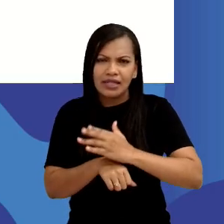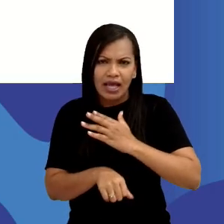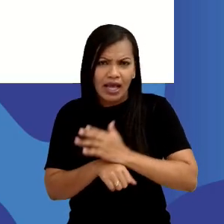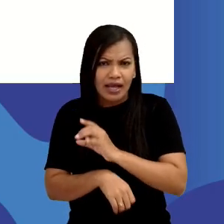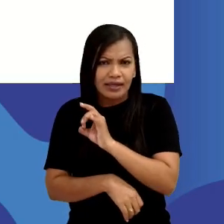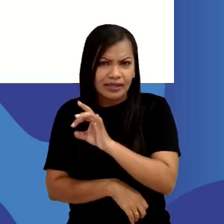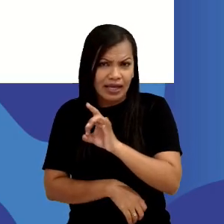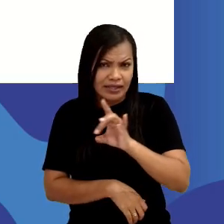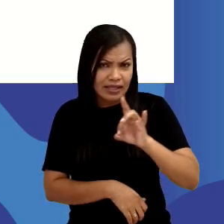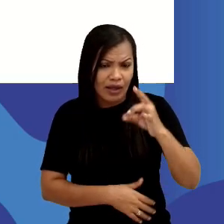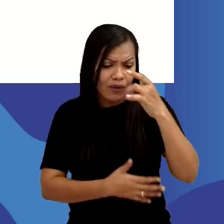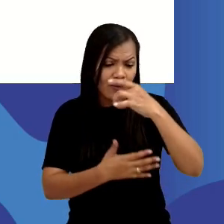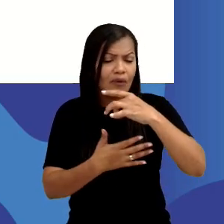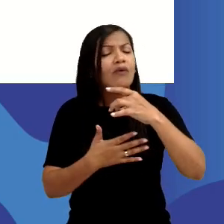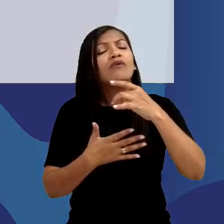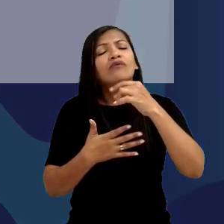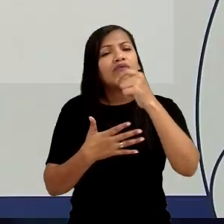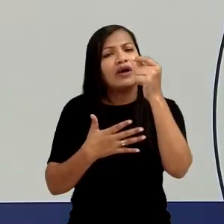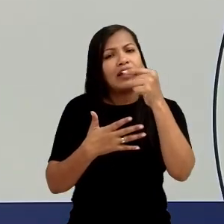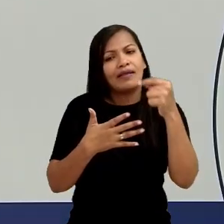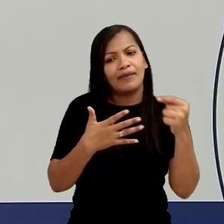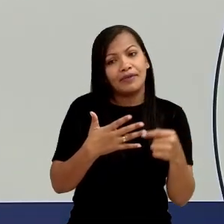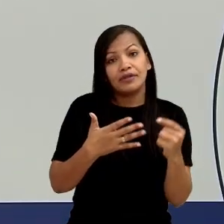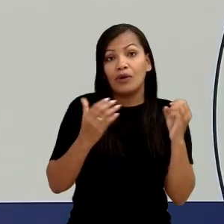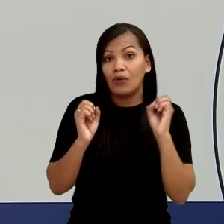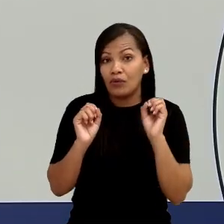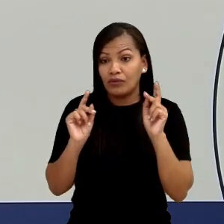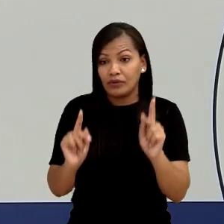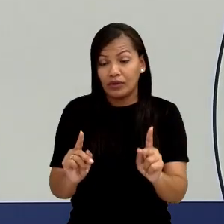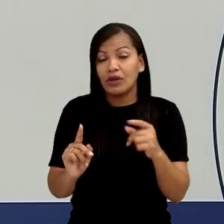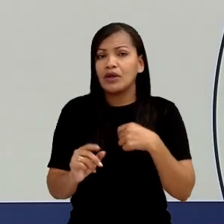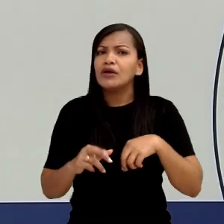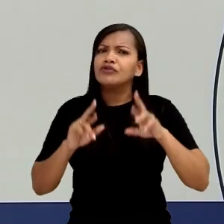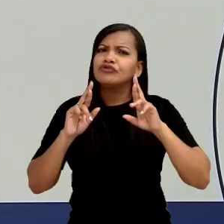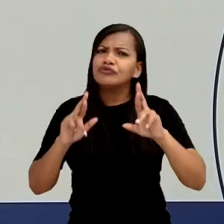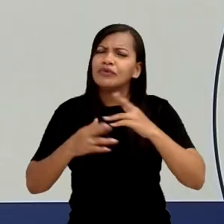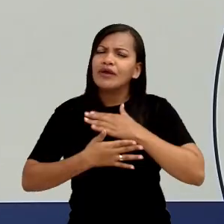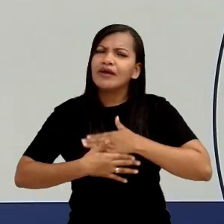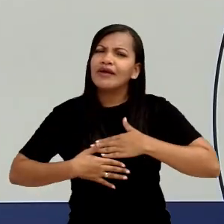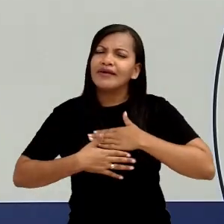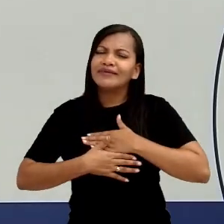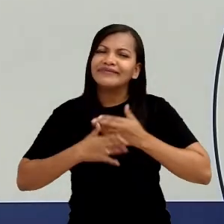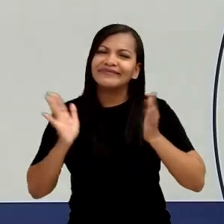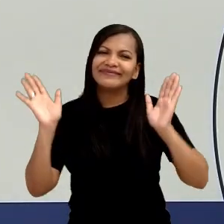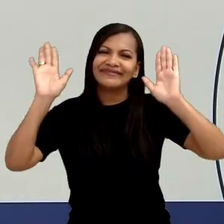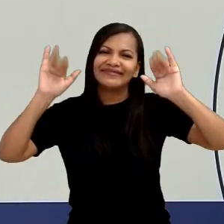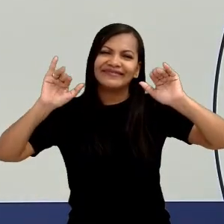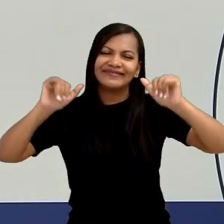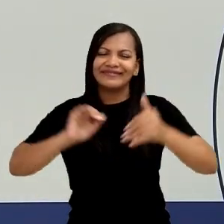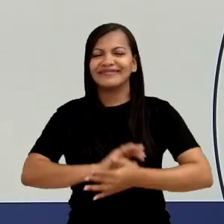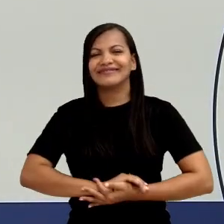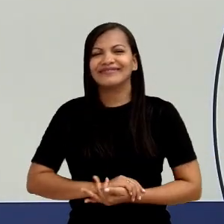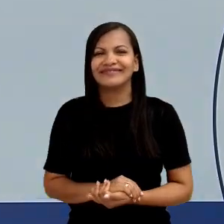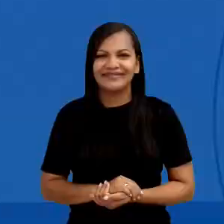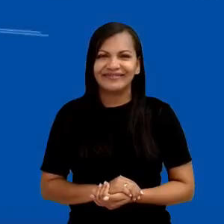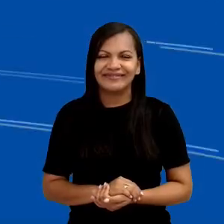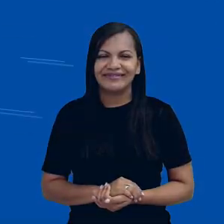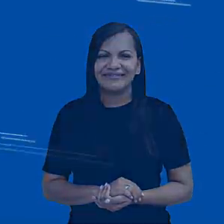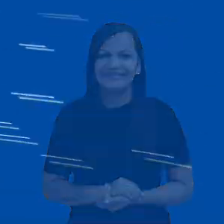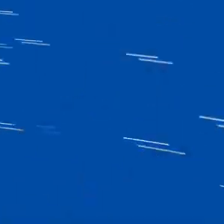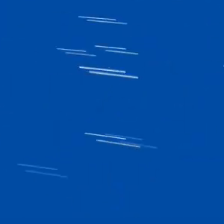um desses elementos aí, ok? Então, pessoal, espero que tenham gostado. Um tchau, tchau e até a próxima.